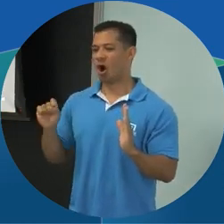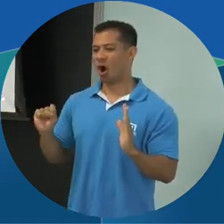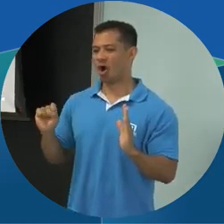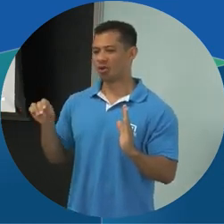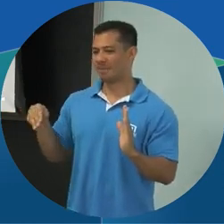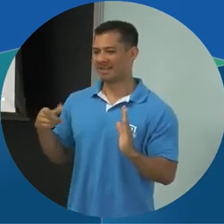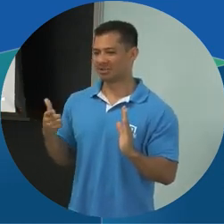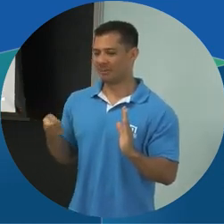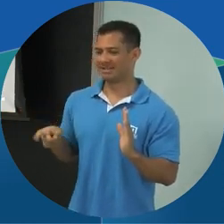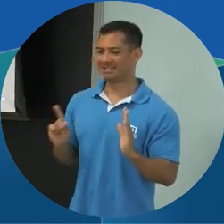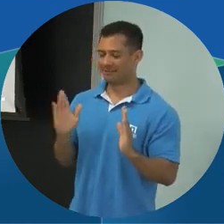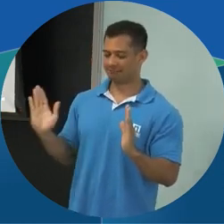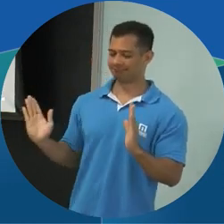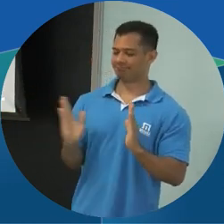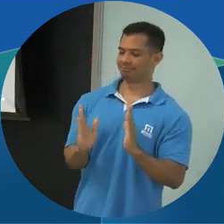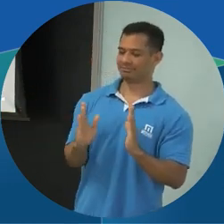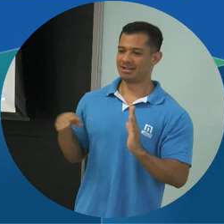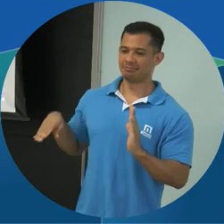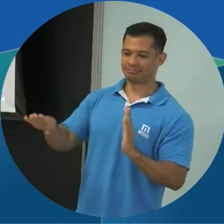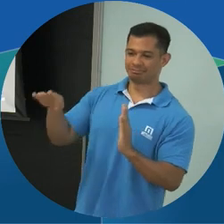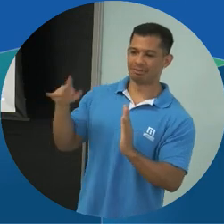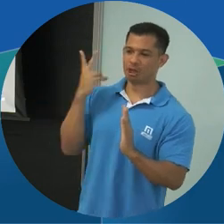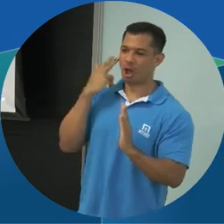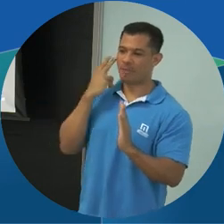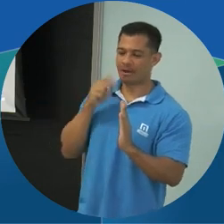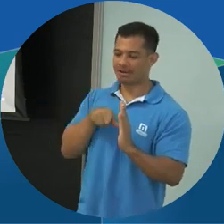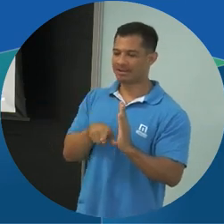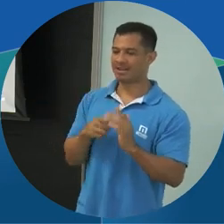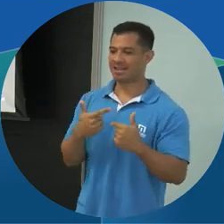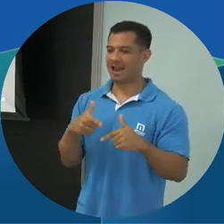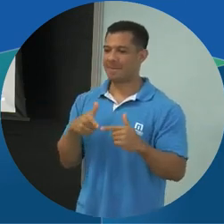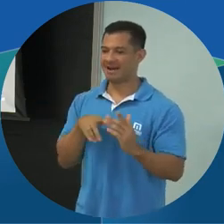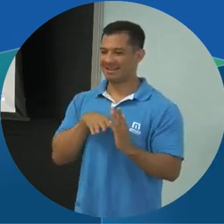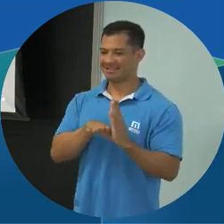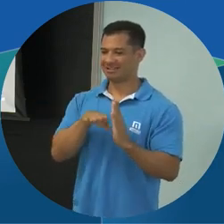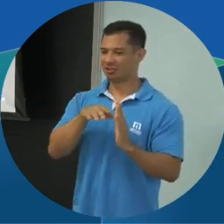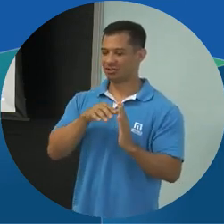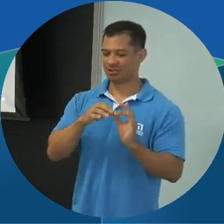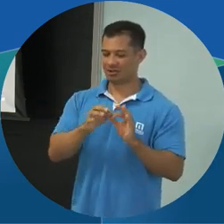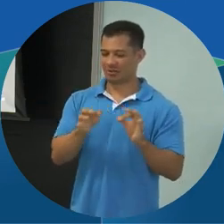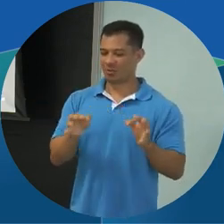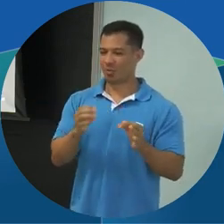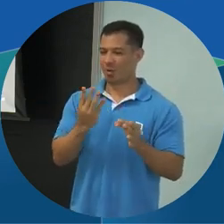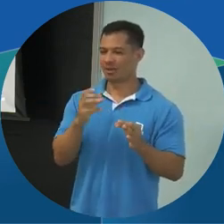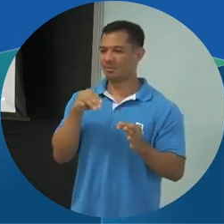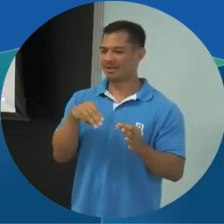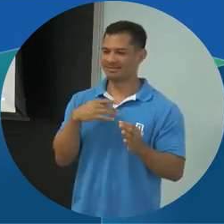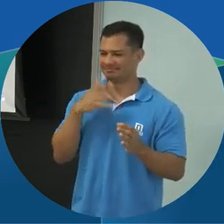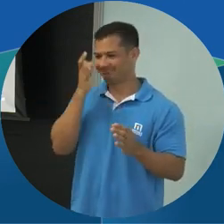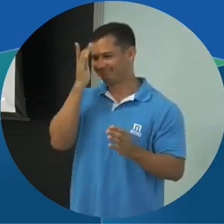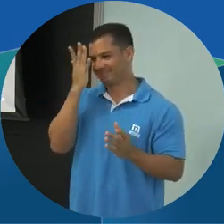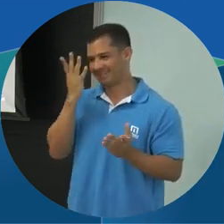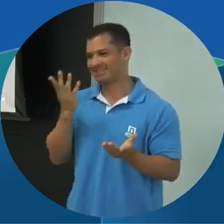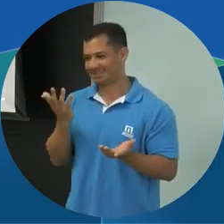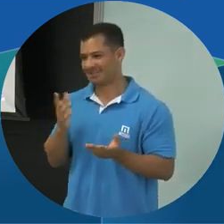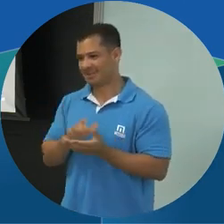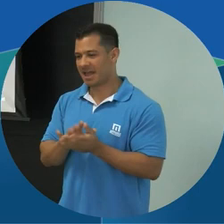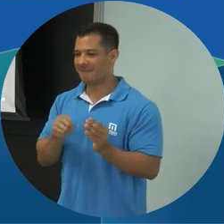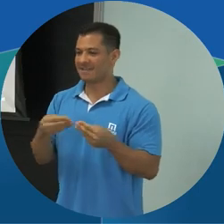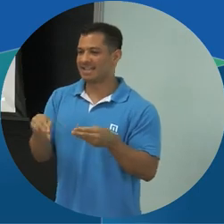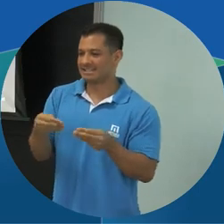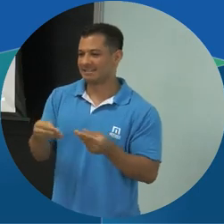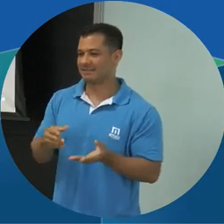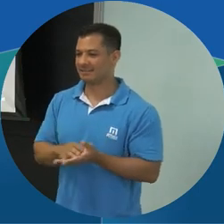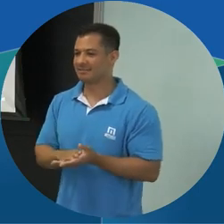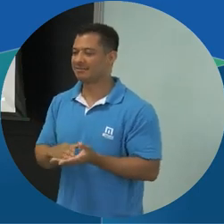a pista ao lado. Ou seja, ele é muito versátil nessas... se eu tivesse, por exemplo, Denis, passar ele entre